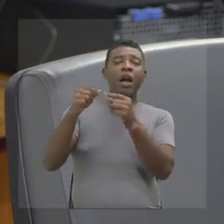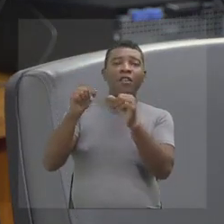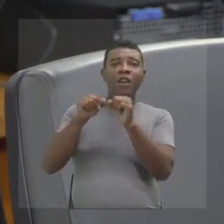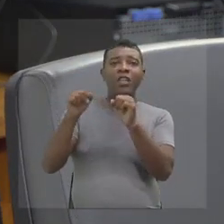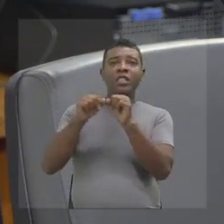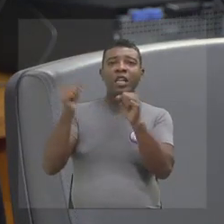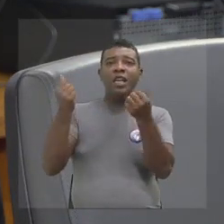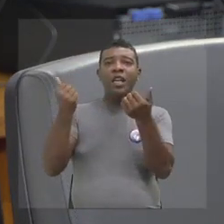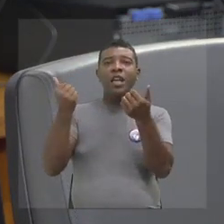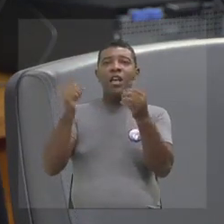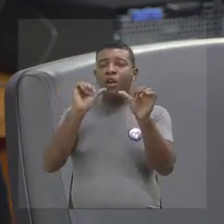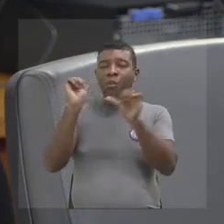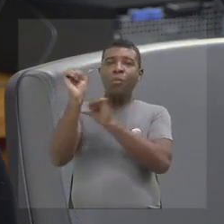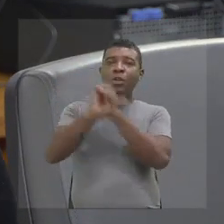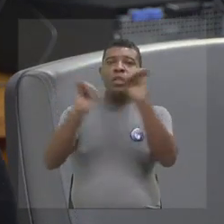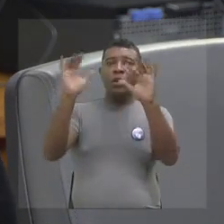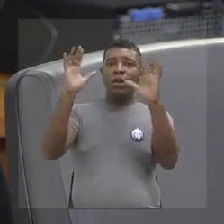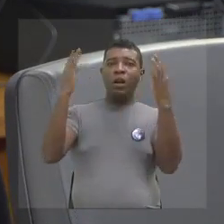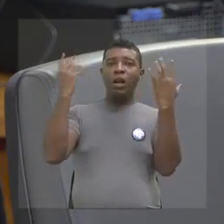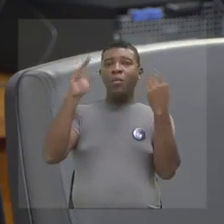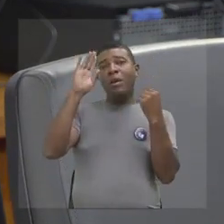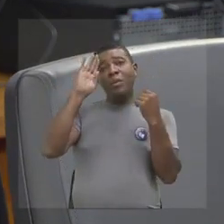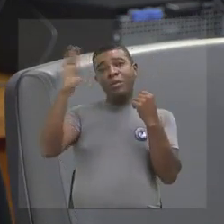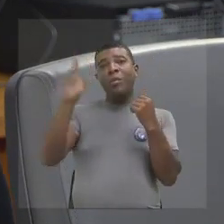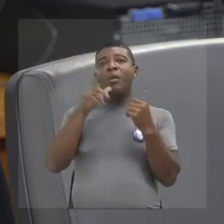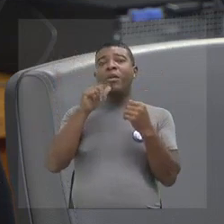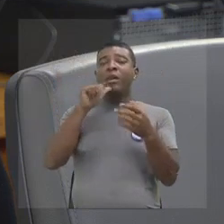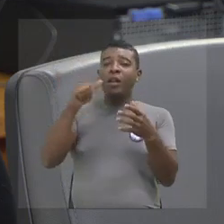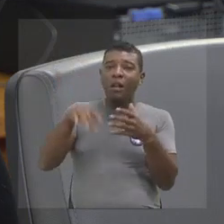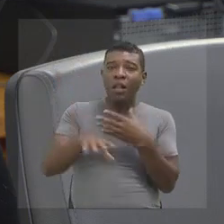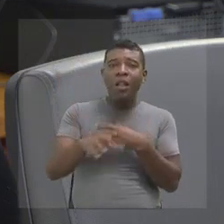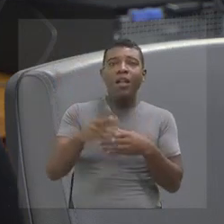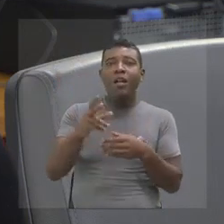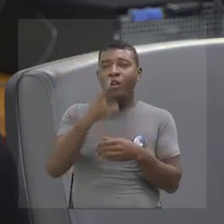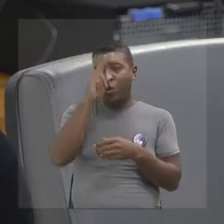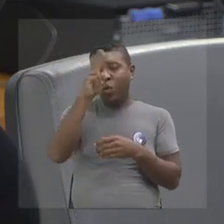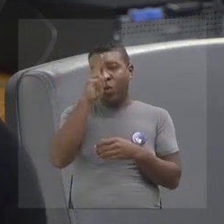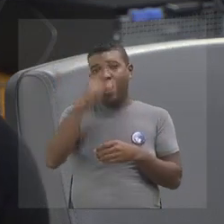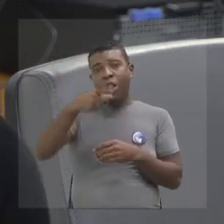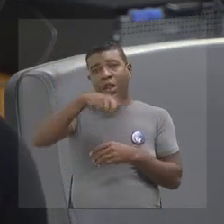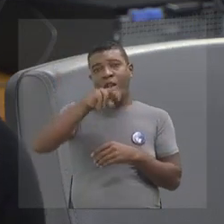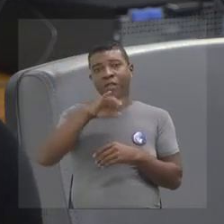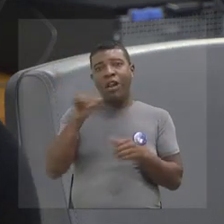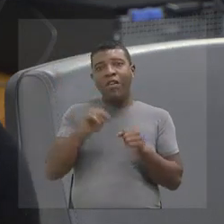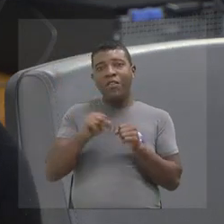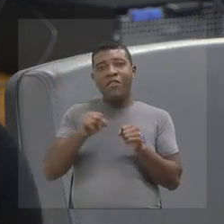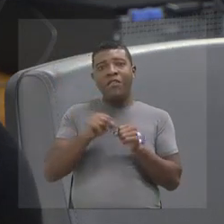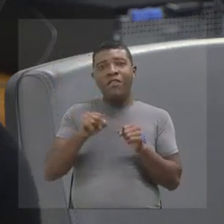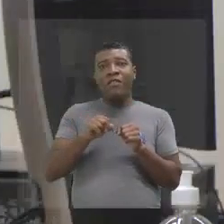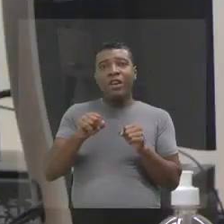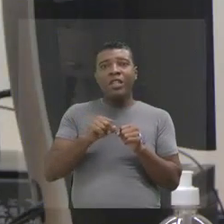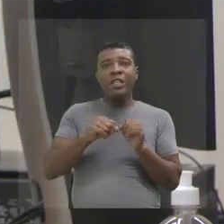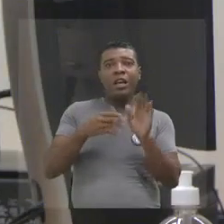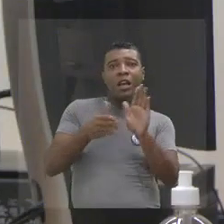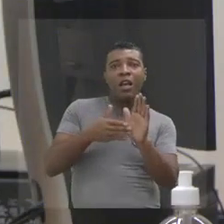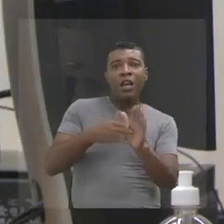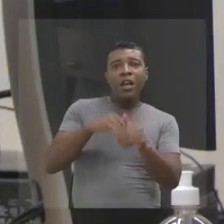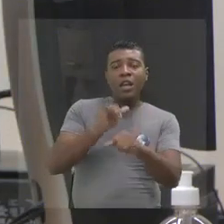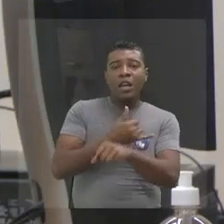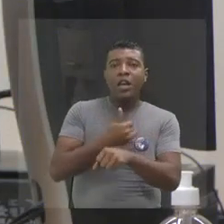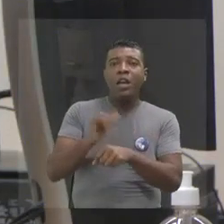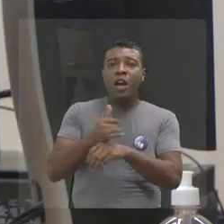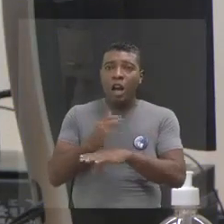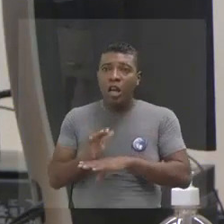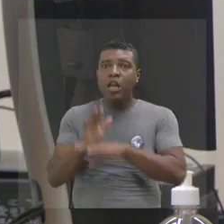da mudança do clima especialmente os eventos e hidrológicos extremos nós vamos fazer um plano de ação junto como os municípios e ajudá-los na